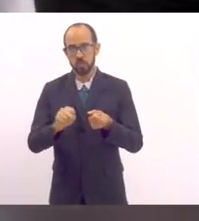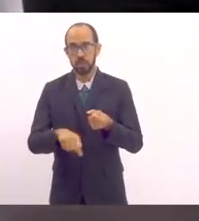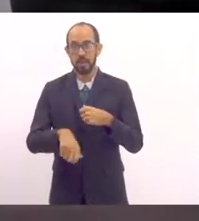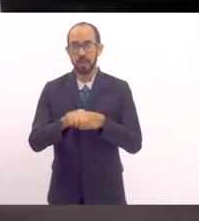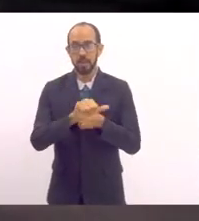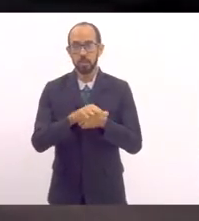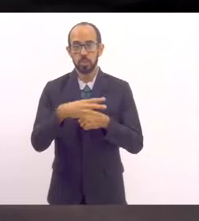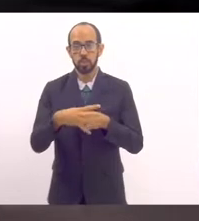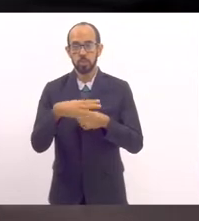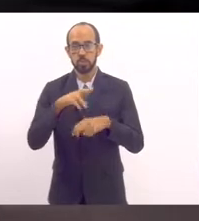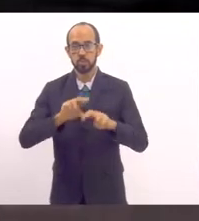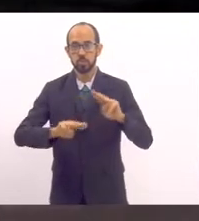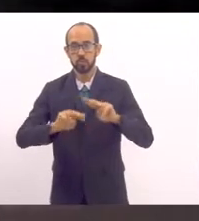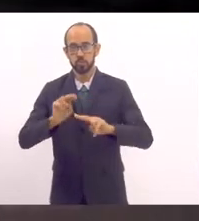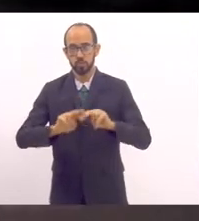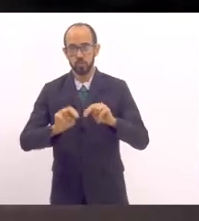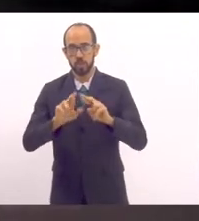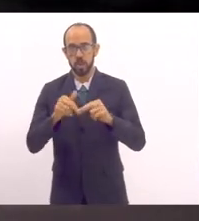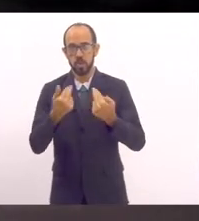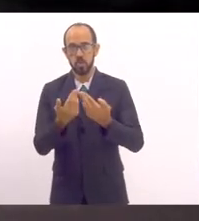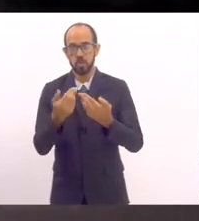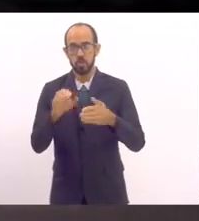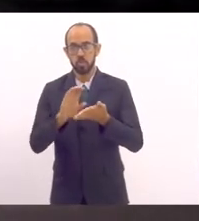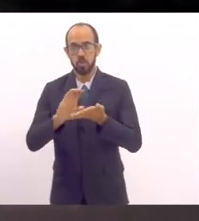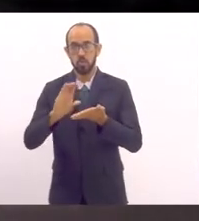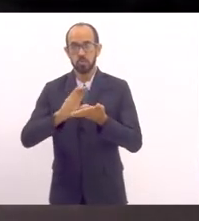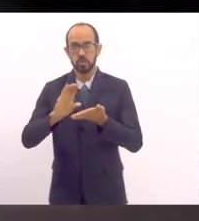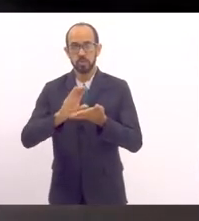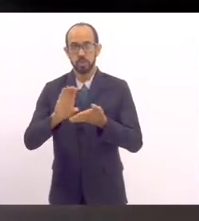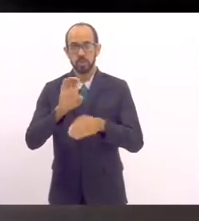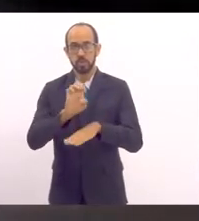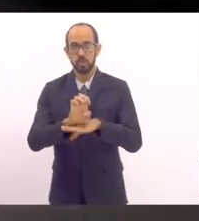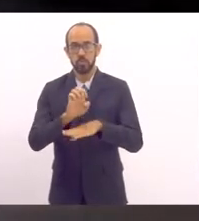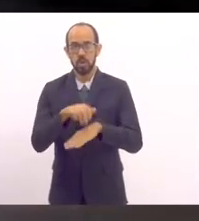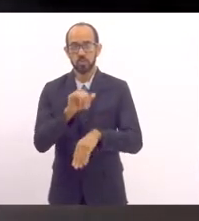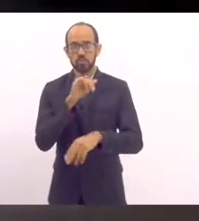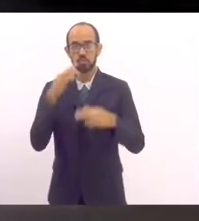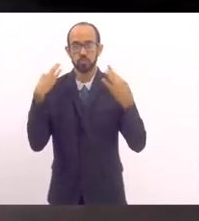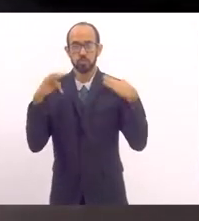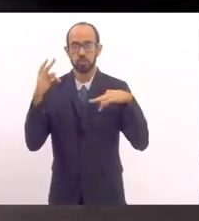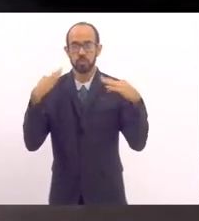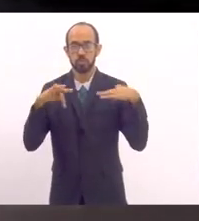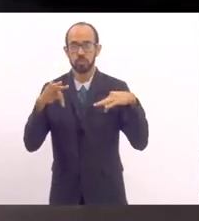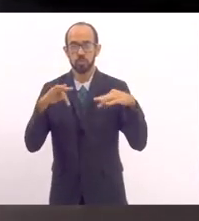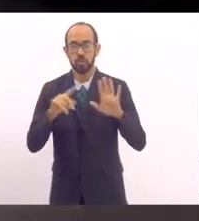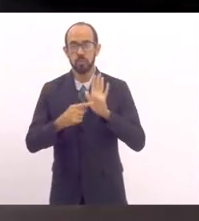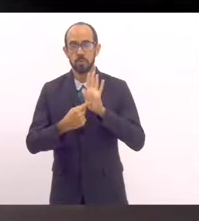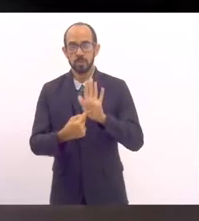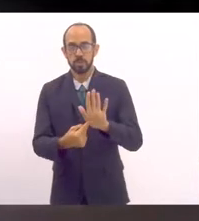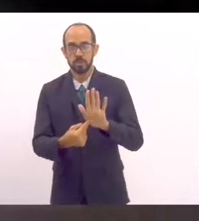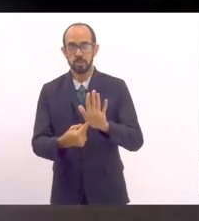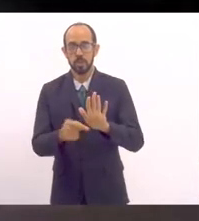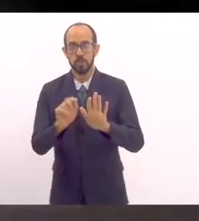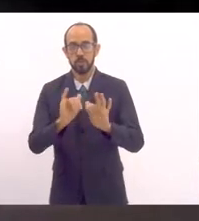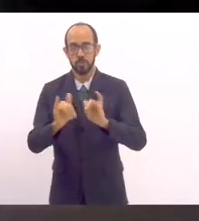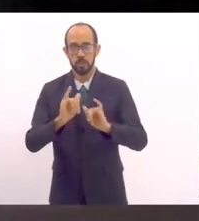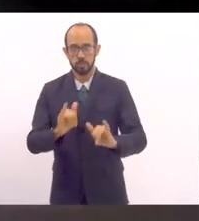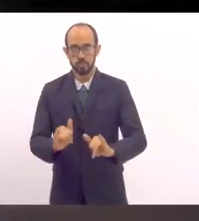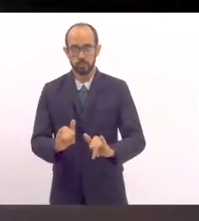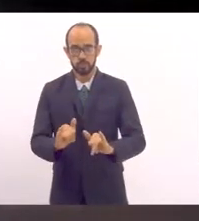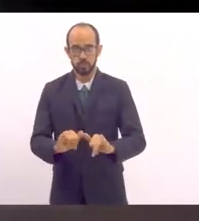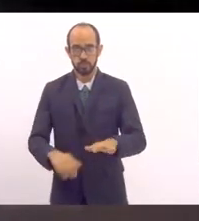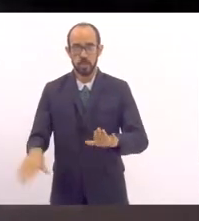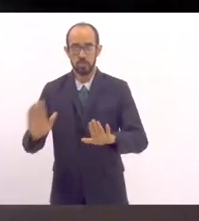junho, na reunião com o Conselho Estadual de Turismo, apresentei informações de que o anteprojeto de lei que